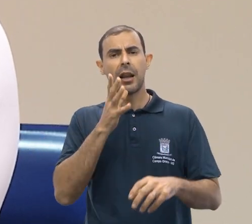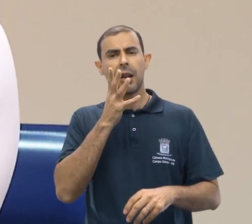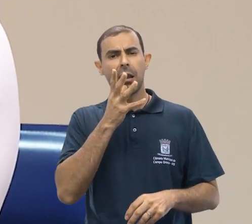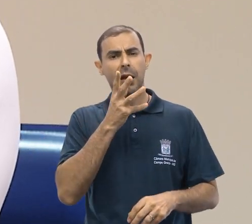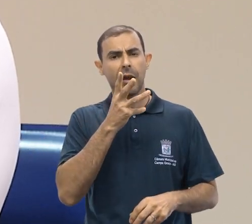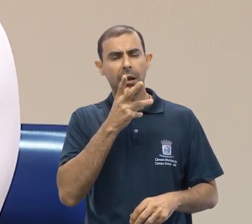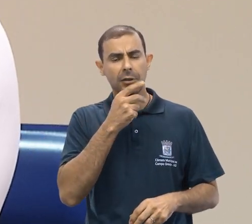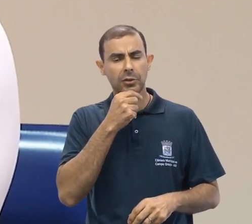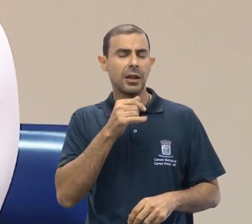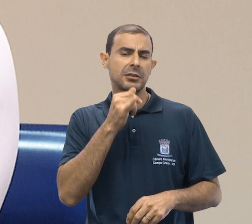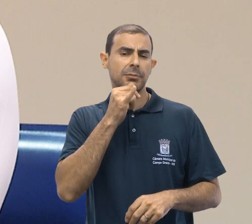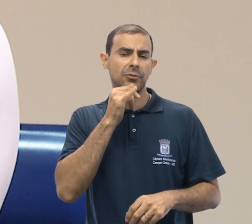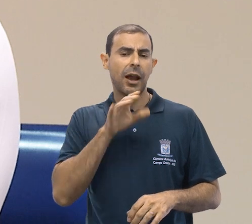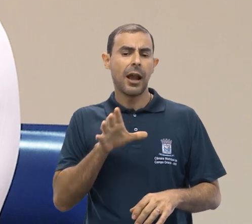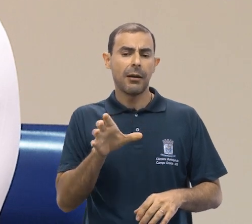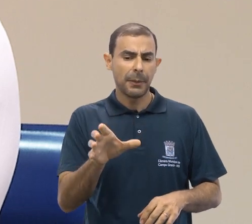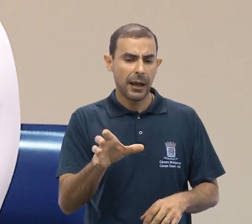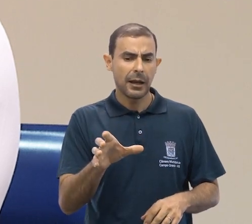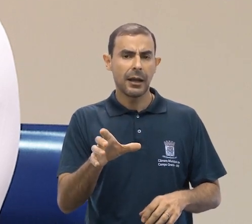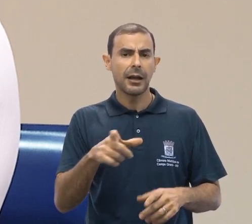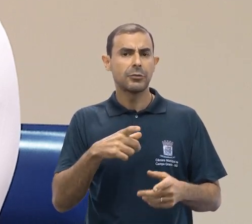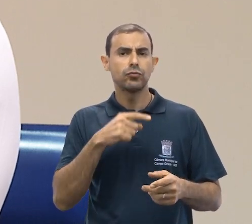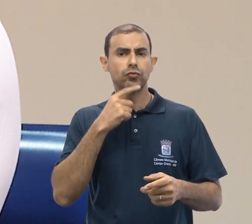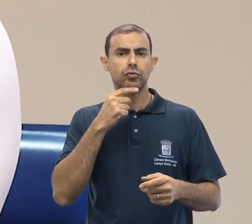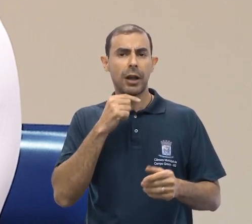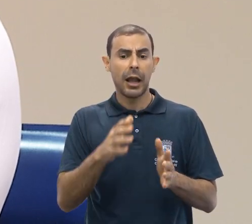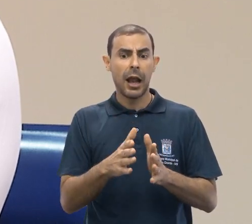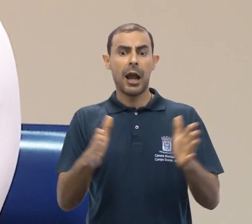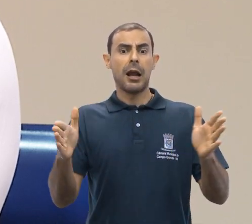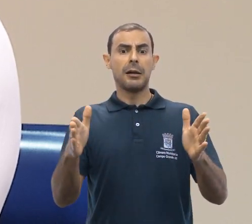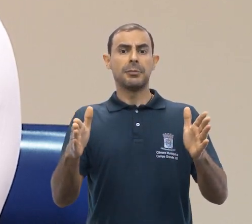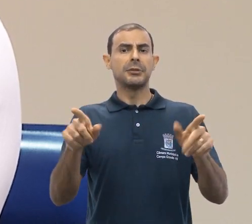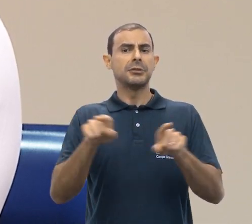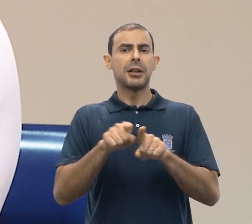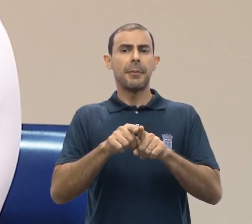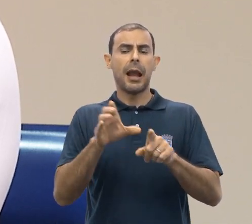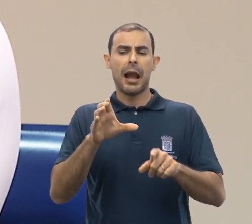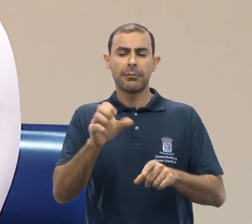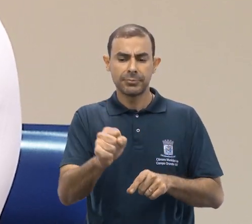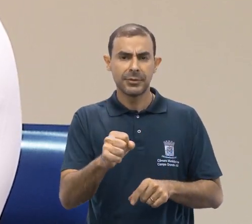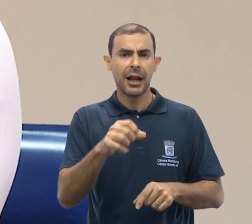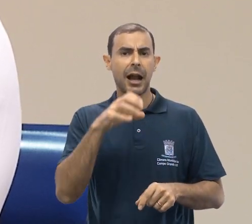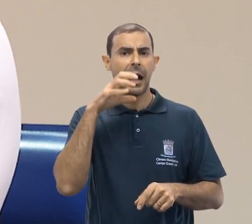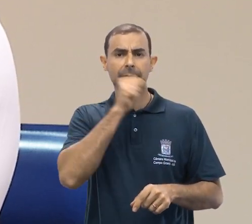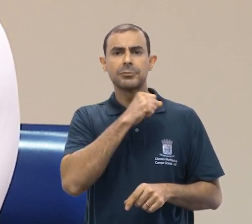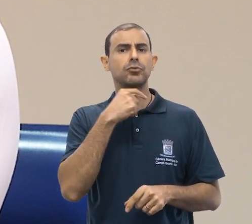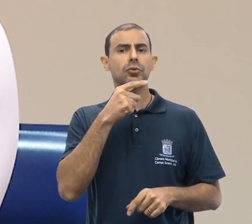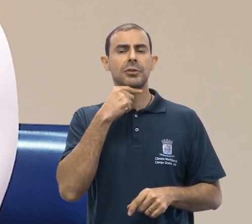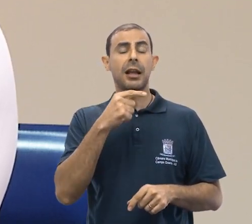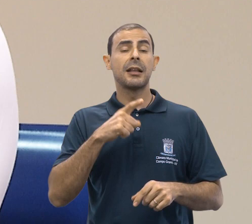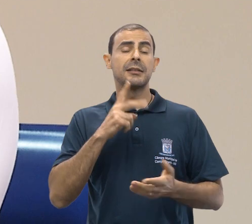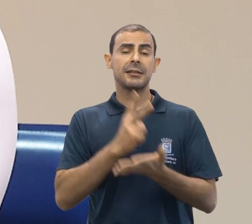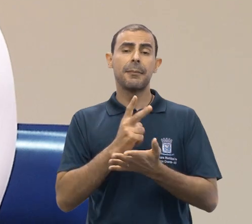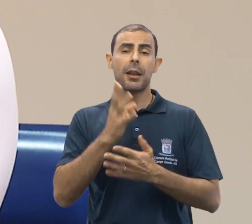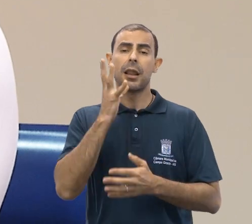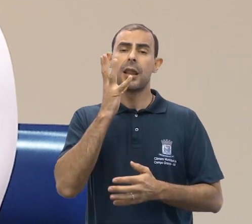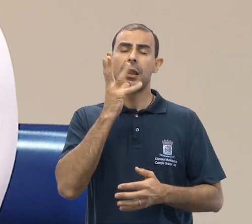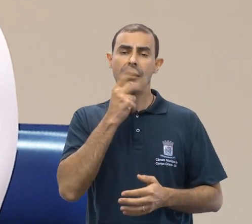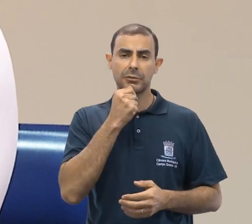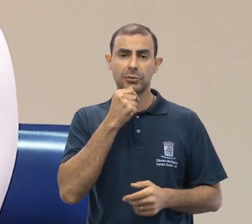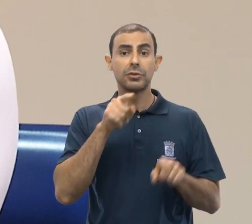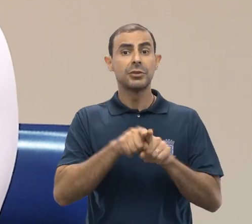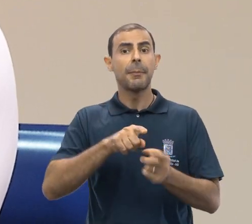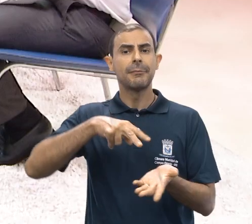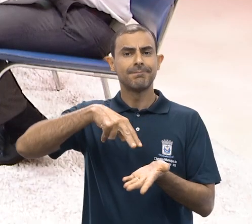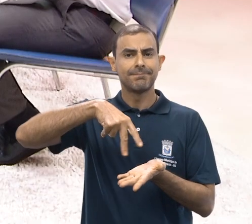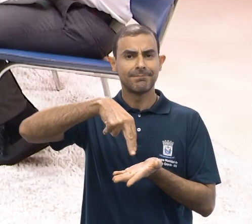ele não consegue abrir de forma ampla, nem consegue fechar rapidamente. Então, o caminhar também é